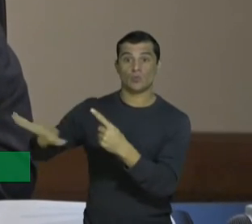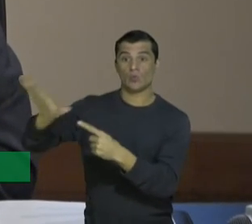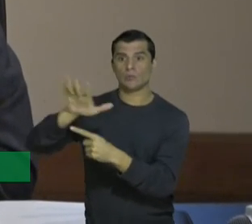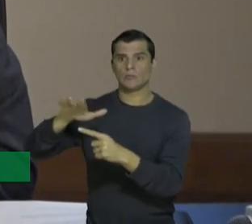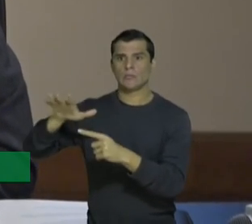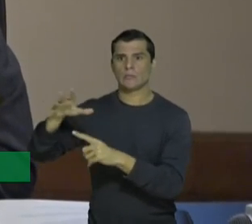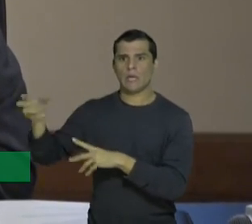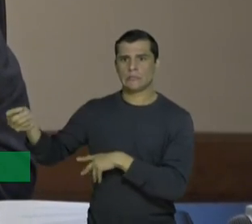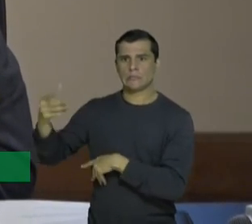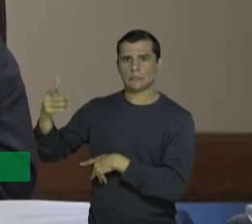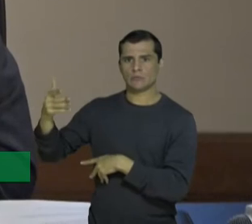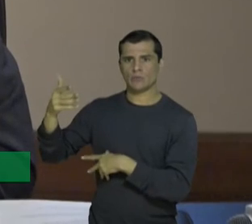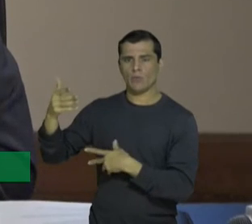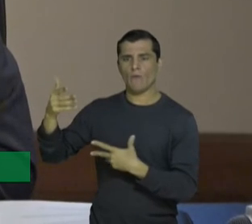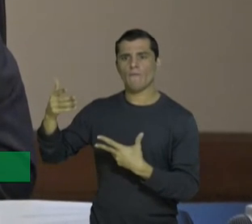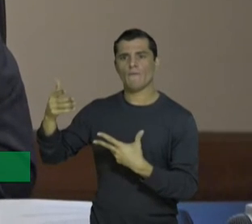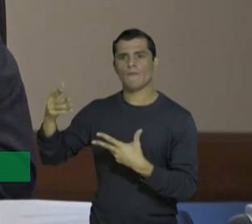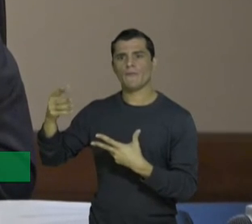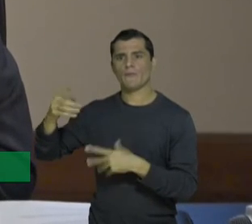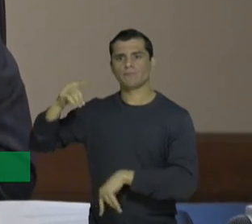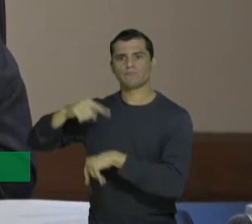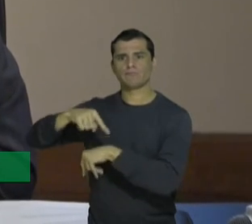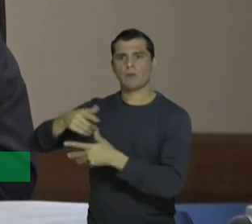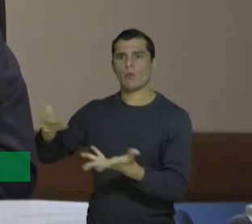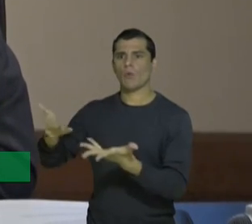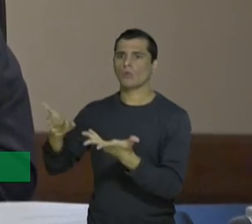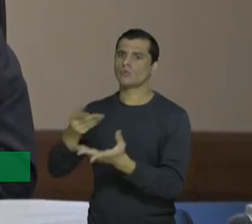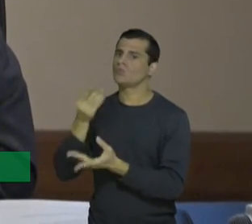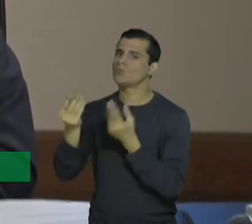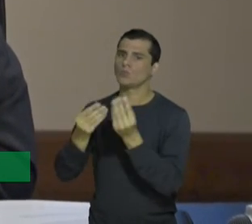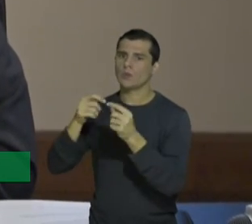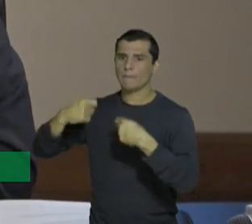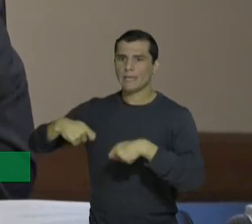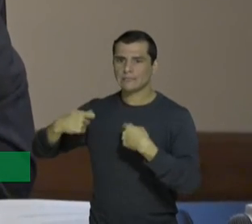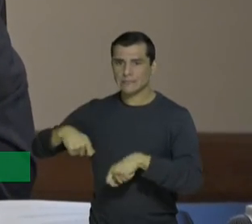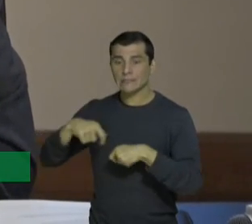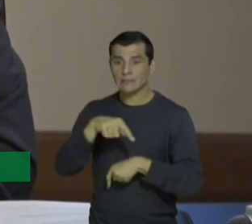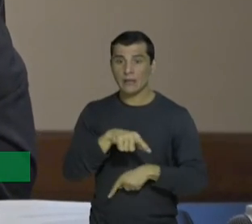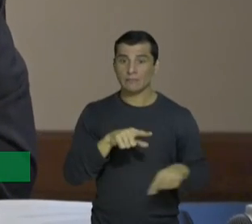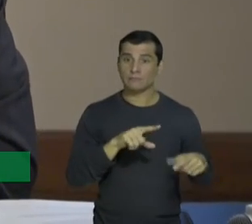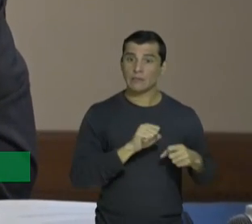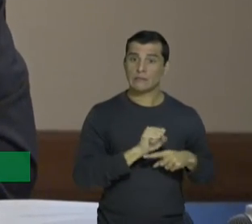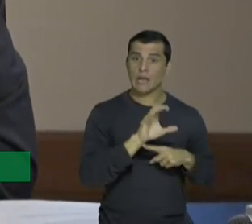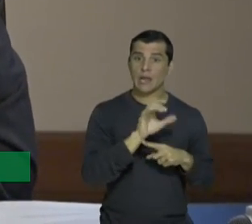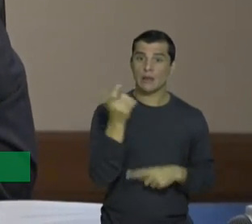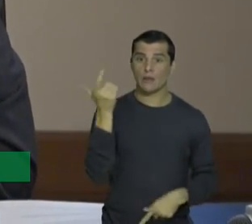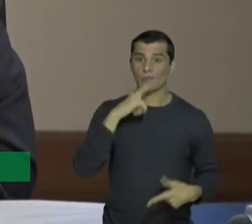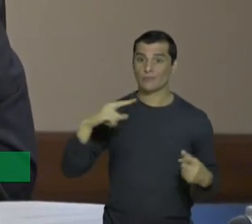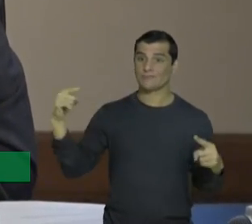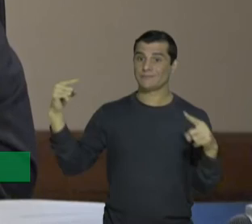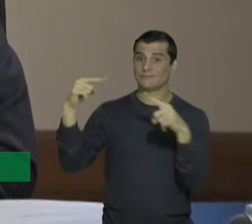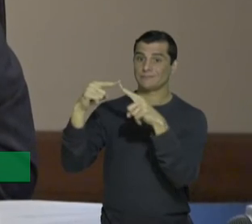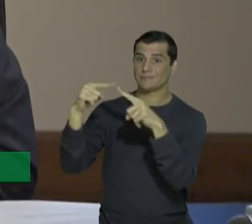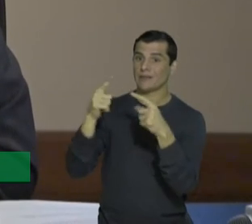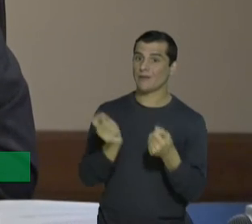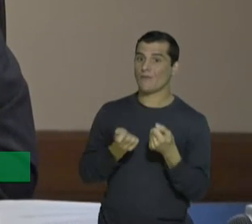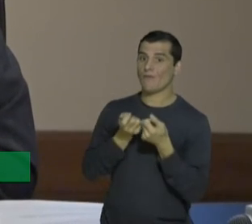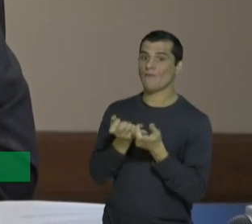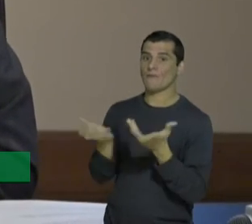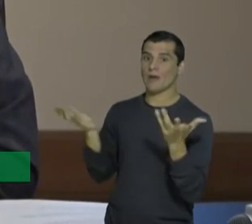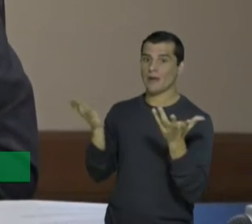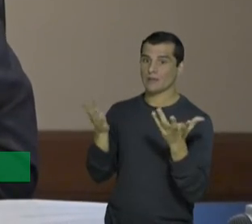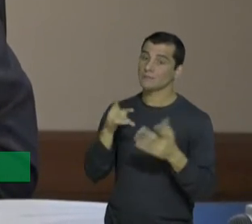procurar então nós nós eh nós temos que transformar isso cada vez mais numa realidade de